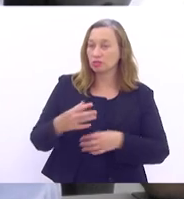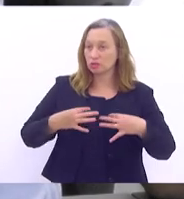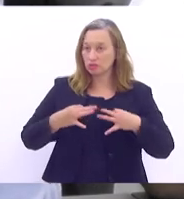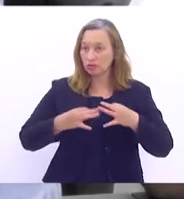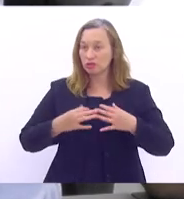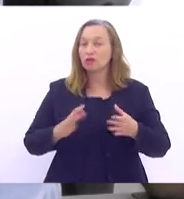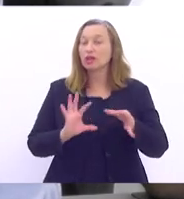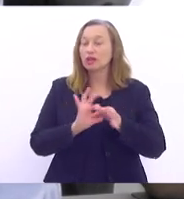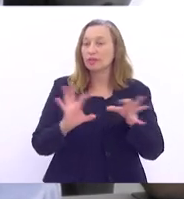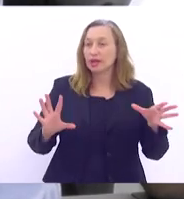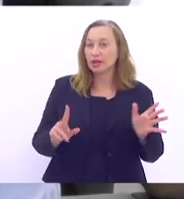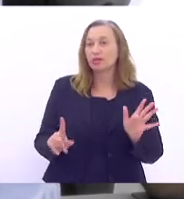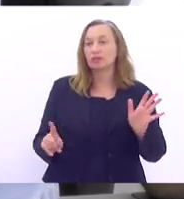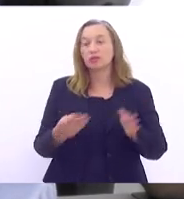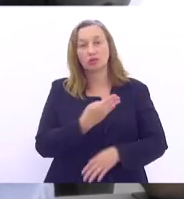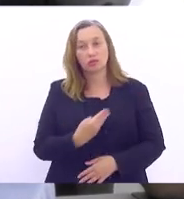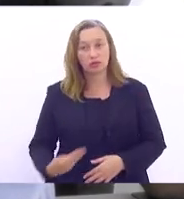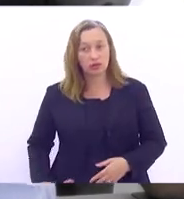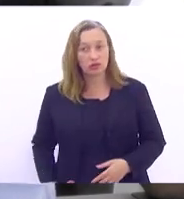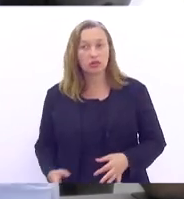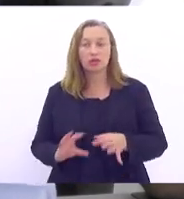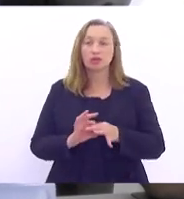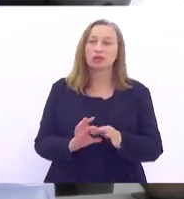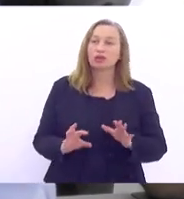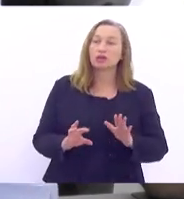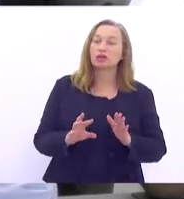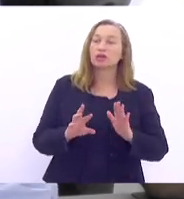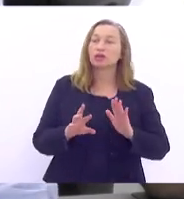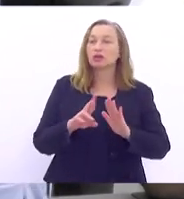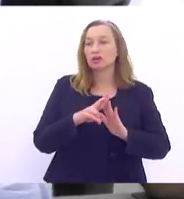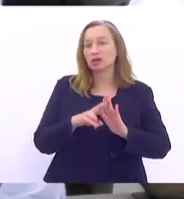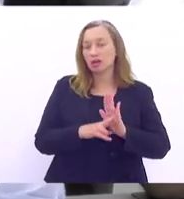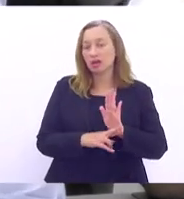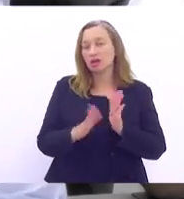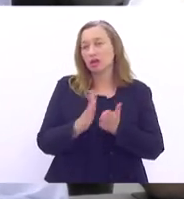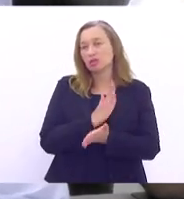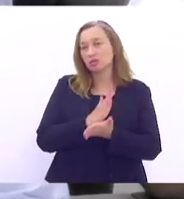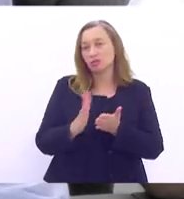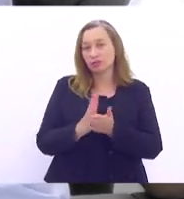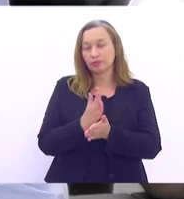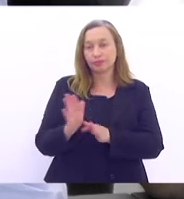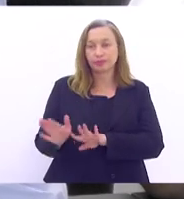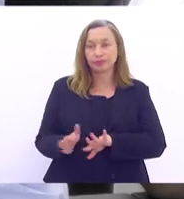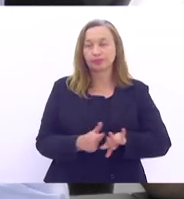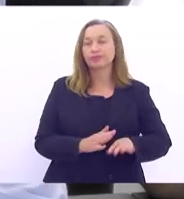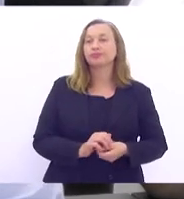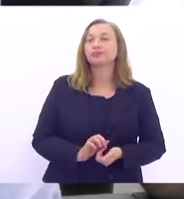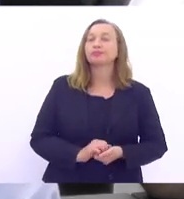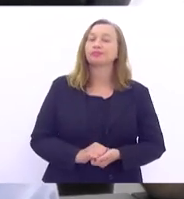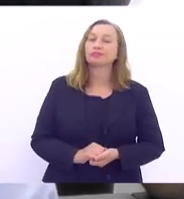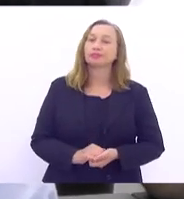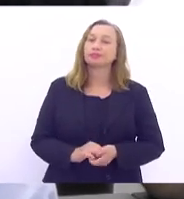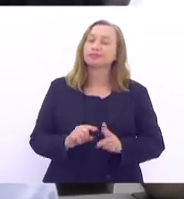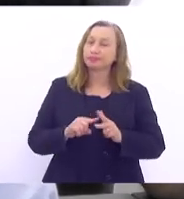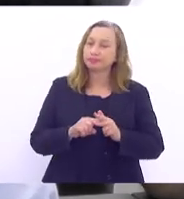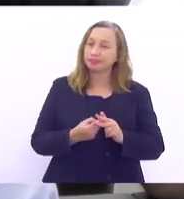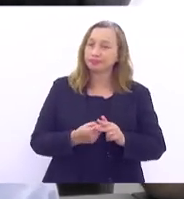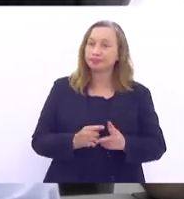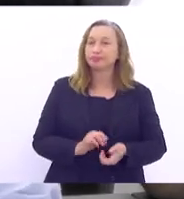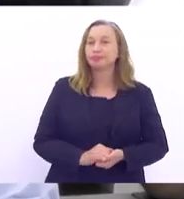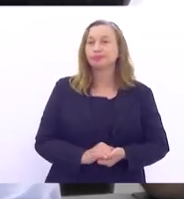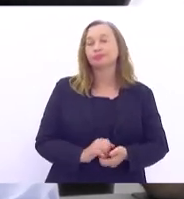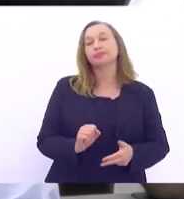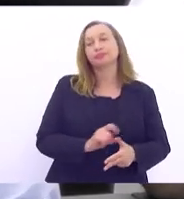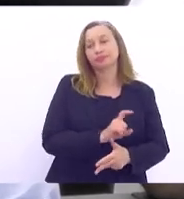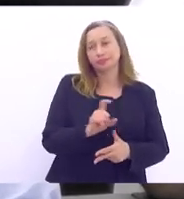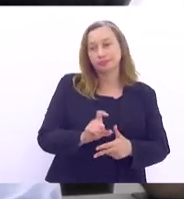ela determina, com alguns vetos, um foi derrubado, mas foi sancionada pelo governador. E ela determina a regulamentação pelo